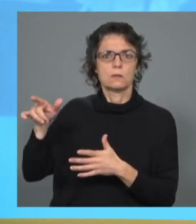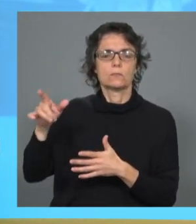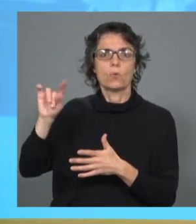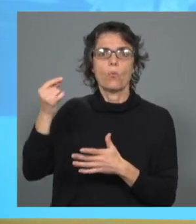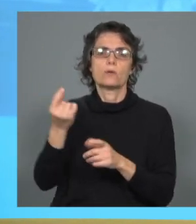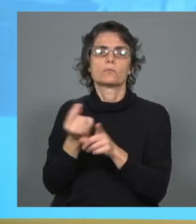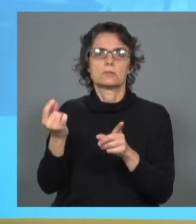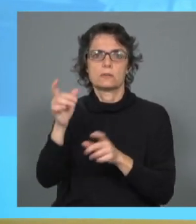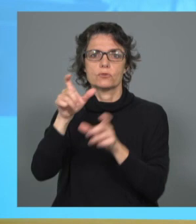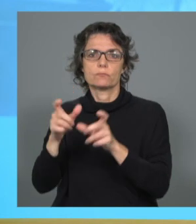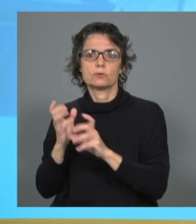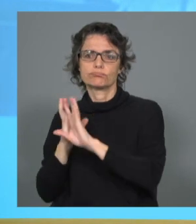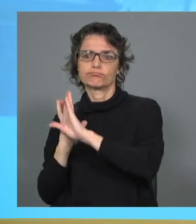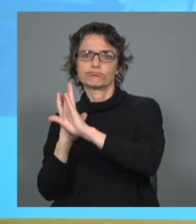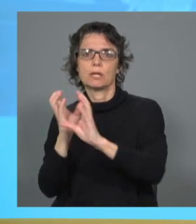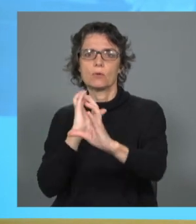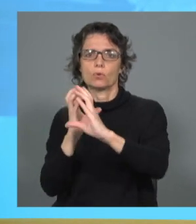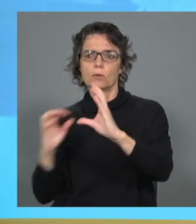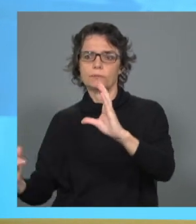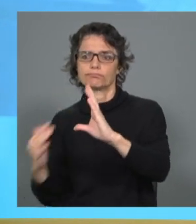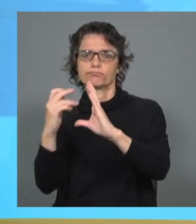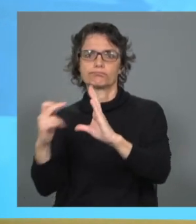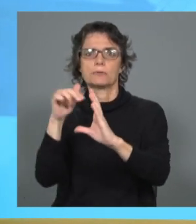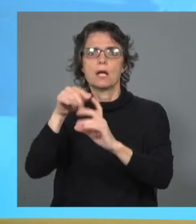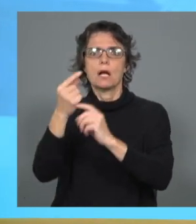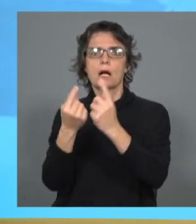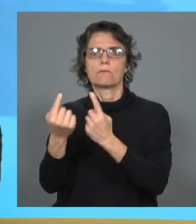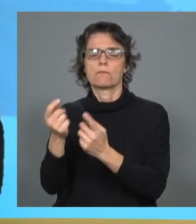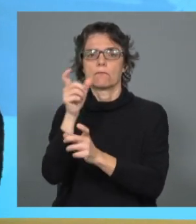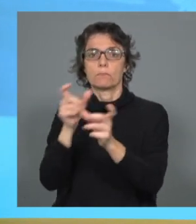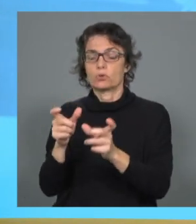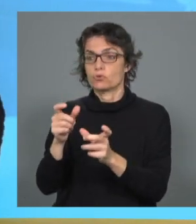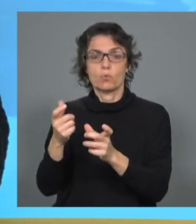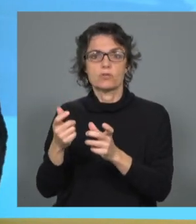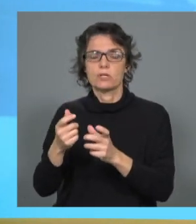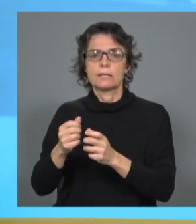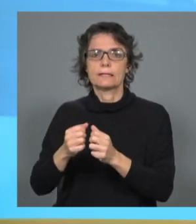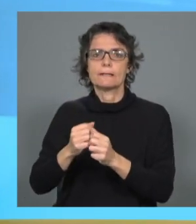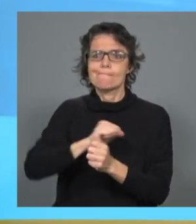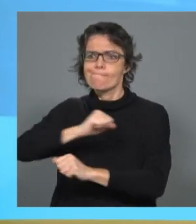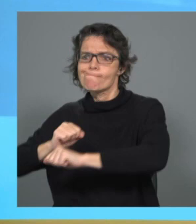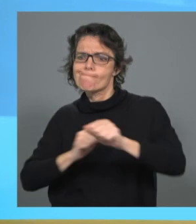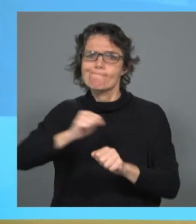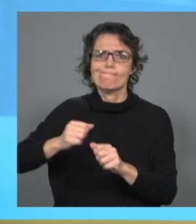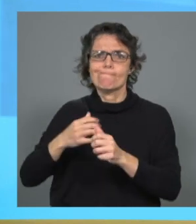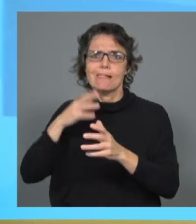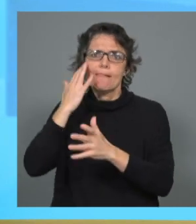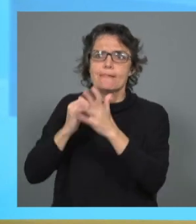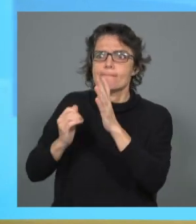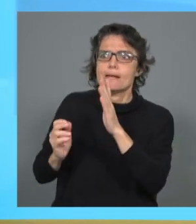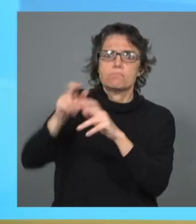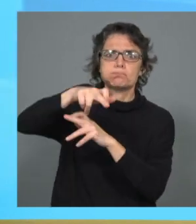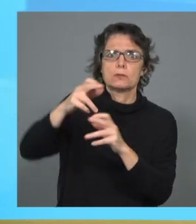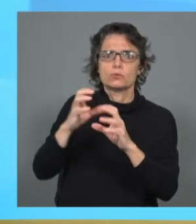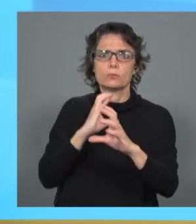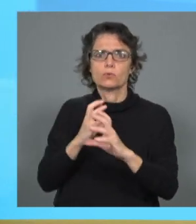nos autocarros e pessoas que não estavam, que nós não contávamos trazer, a quererem entrar à força. E a verdade é que não aconteceu nada